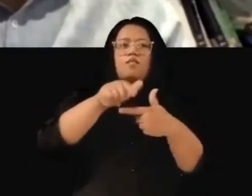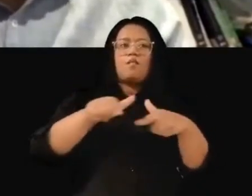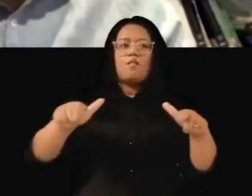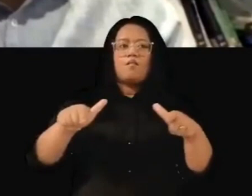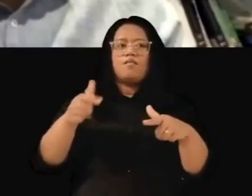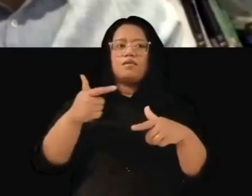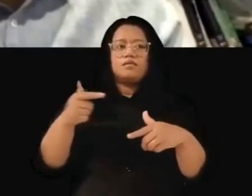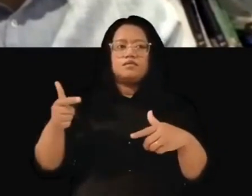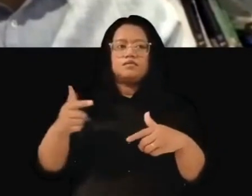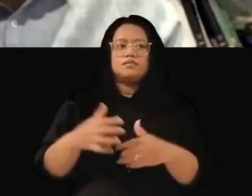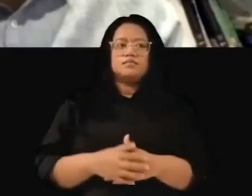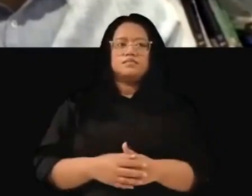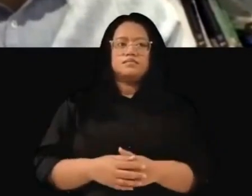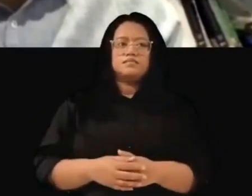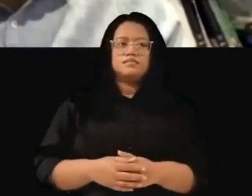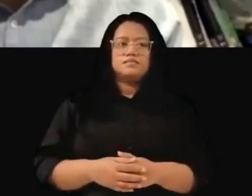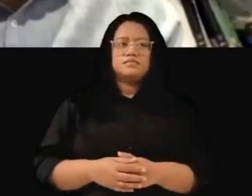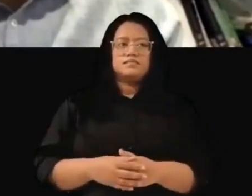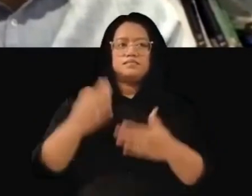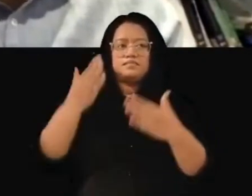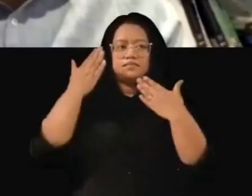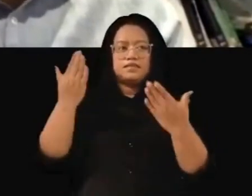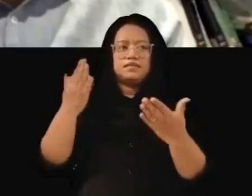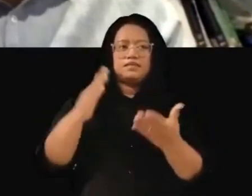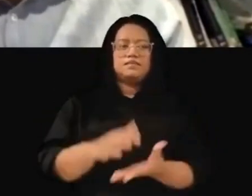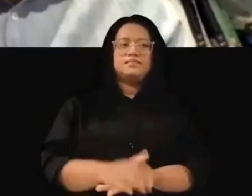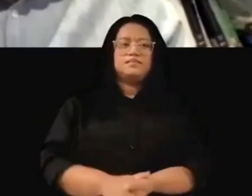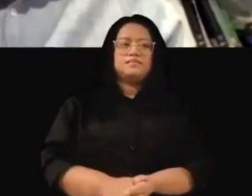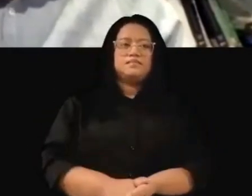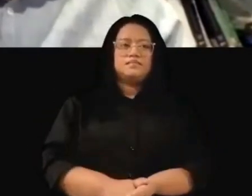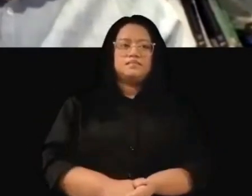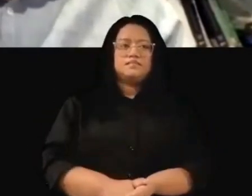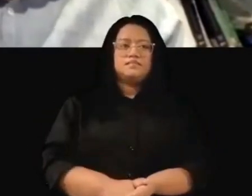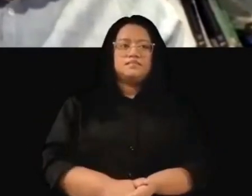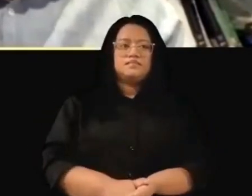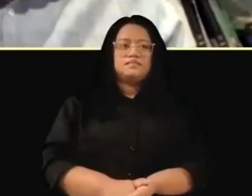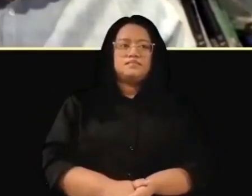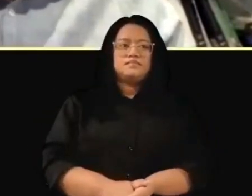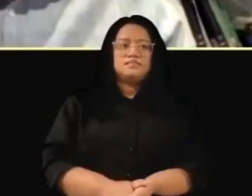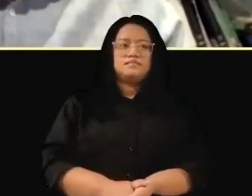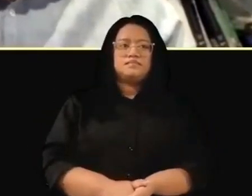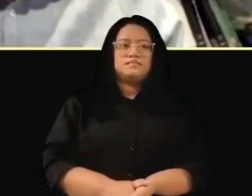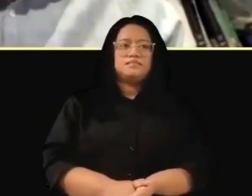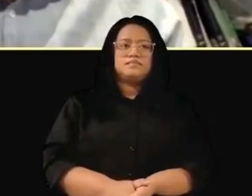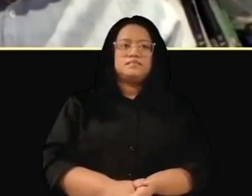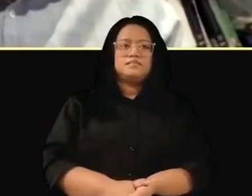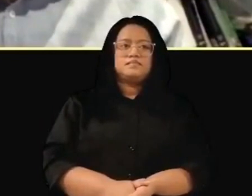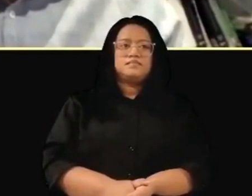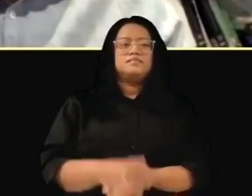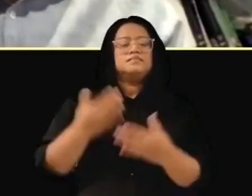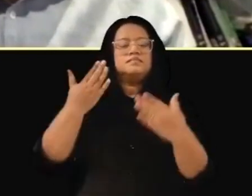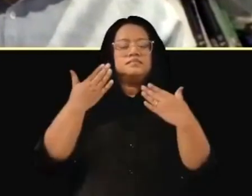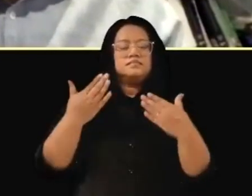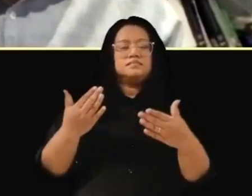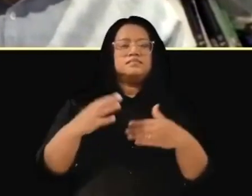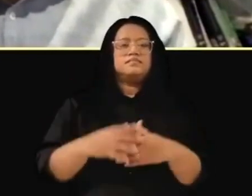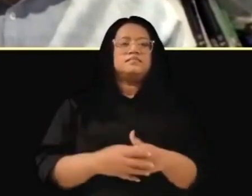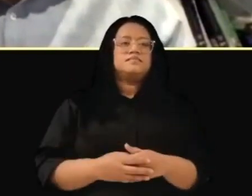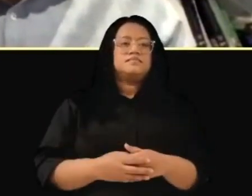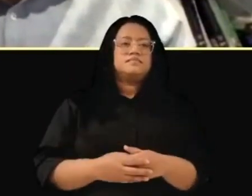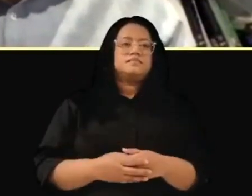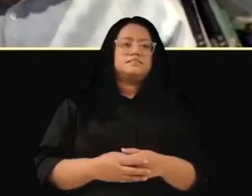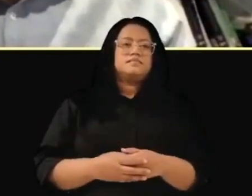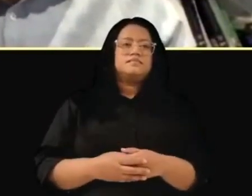Obrigada. Damares franze os lábios e entrega o microfone para a mulher de pele branca e cabelos pretos. Veja, eu, durante algum